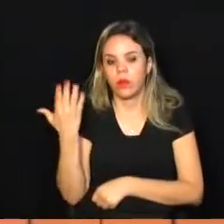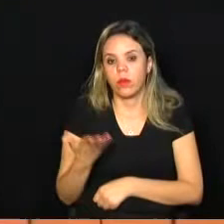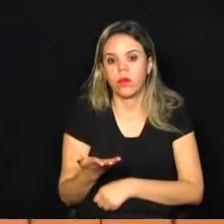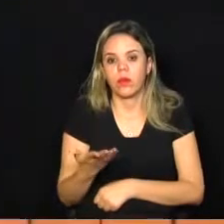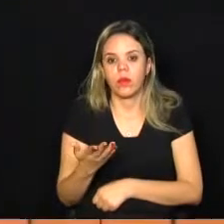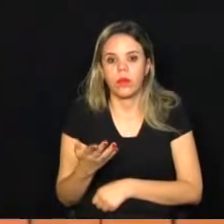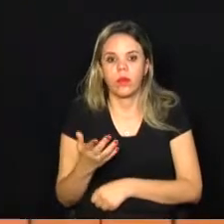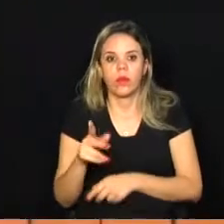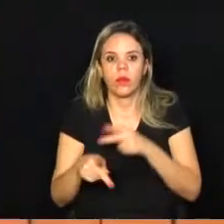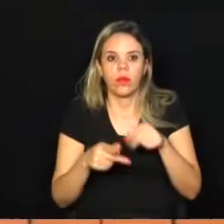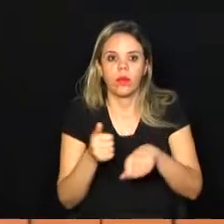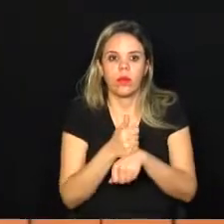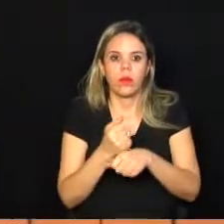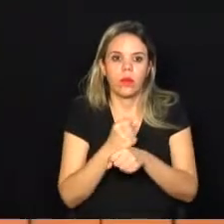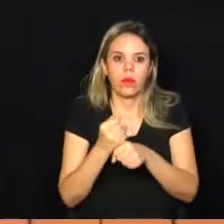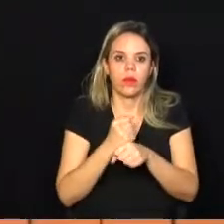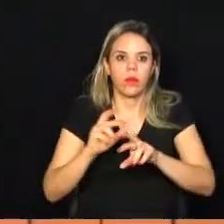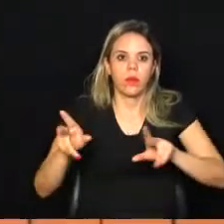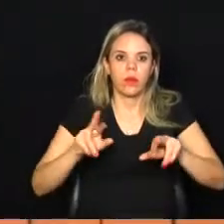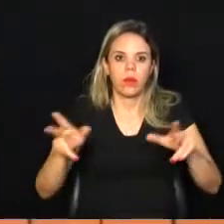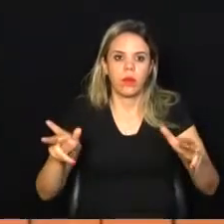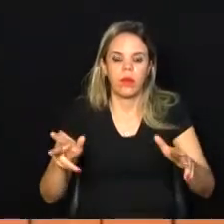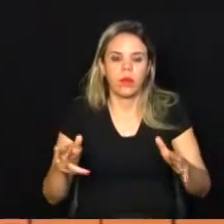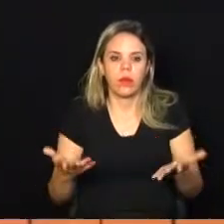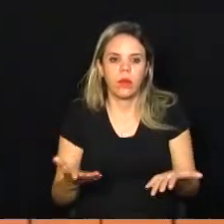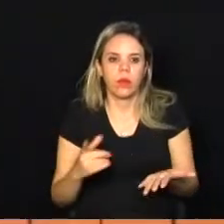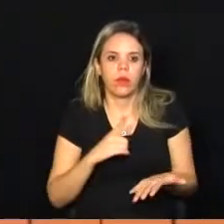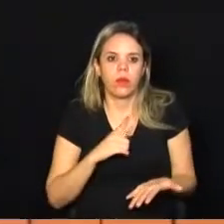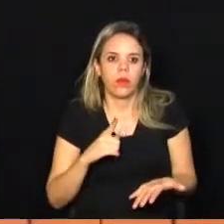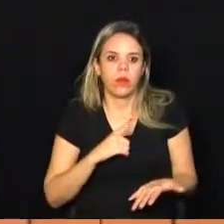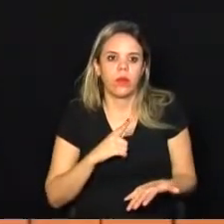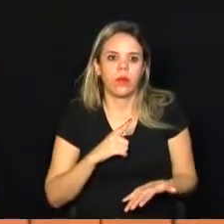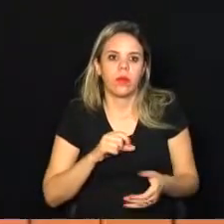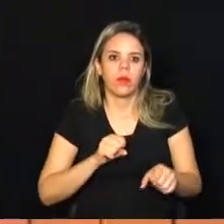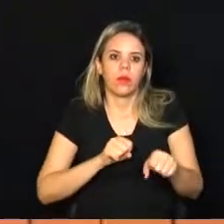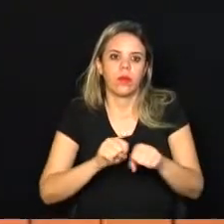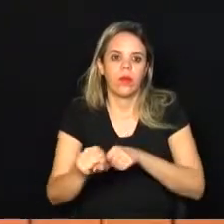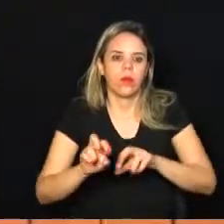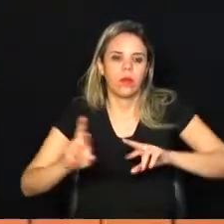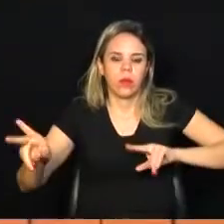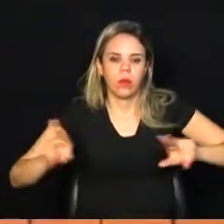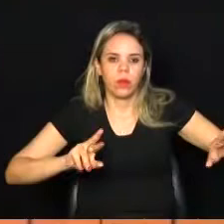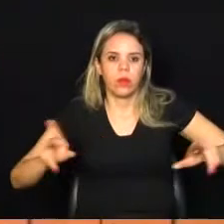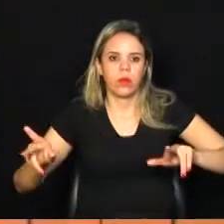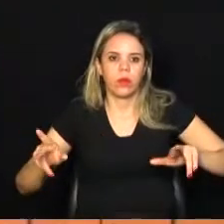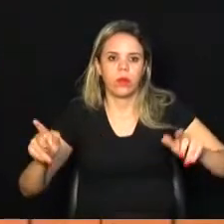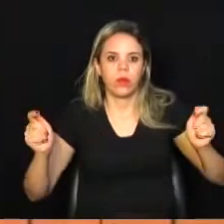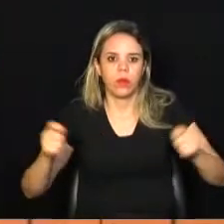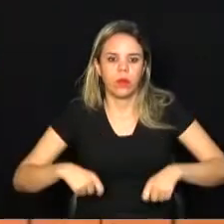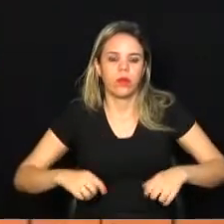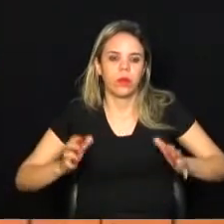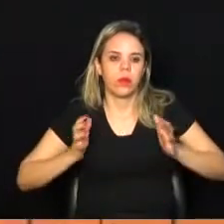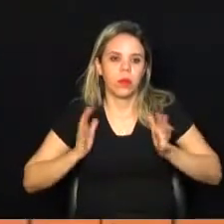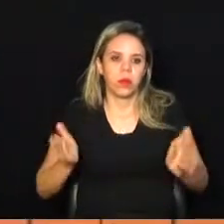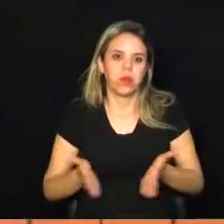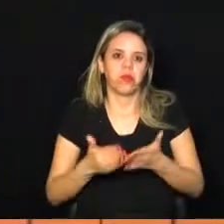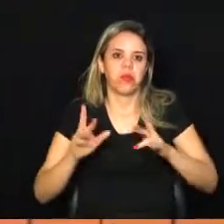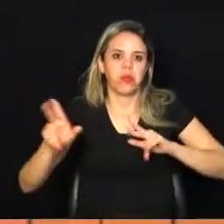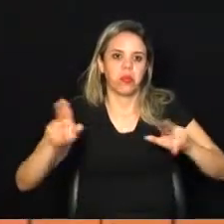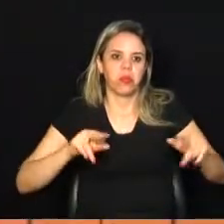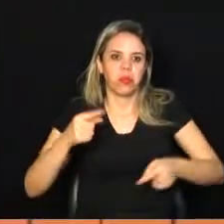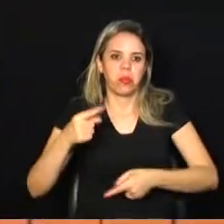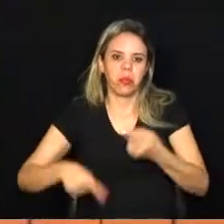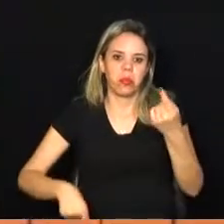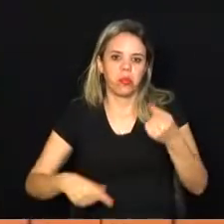de gerações diferentes. Se eles possuem escolaridade distintas, condições financeiras com